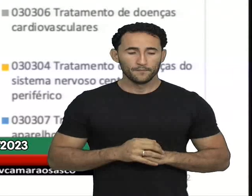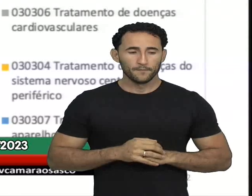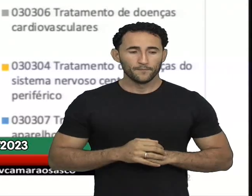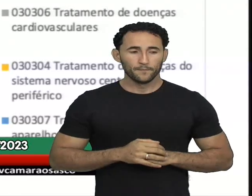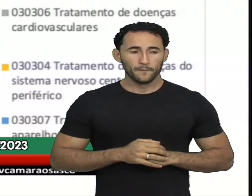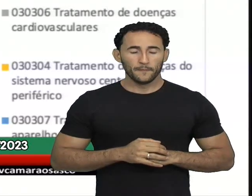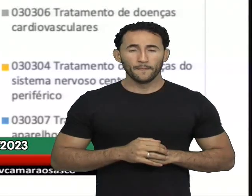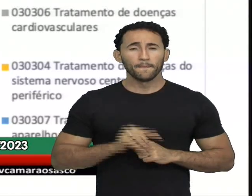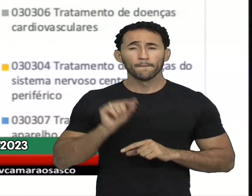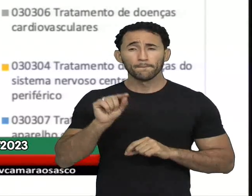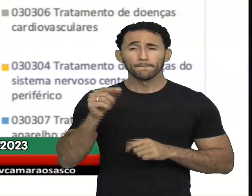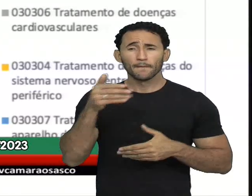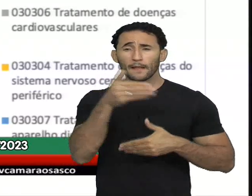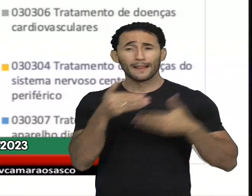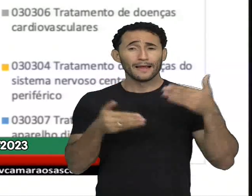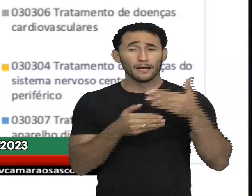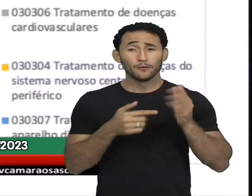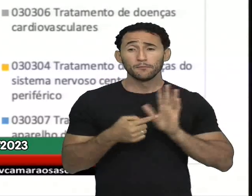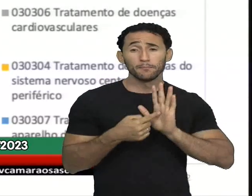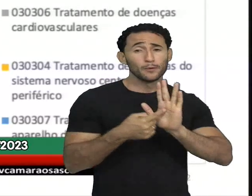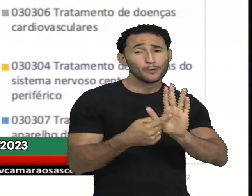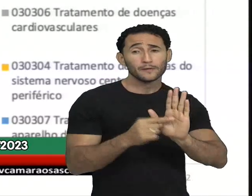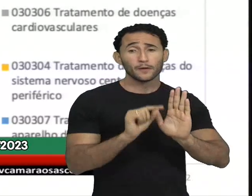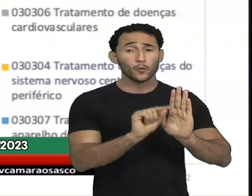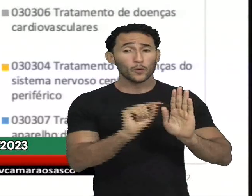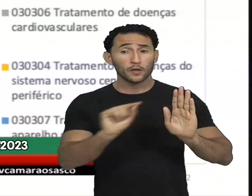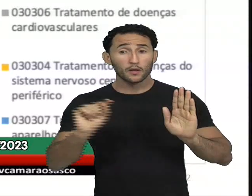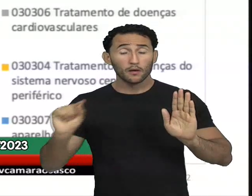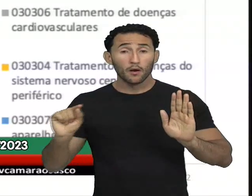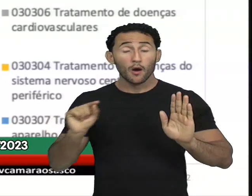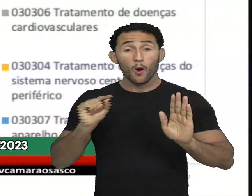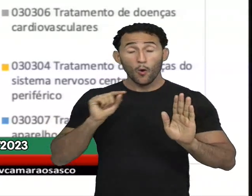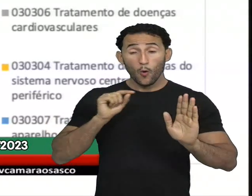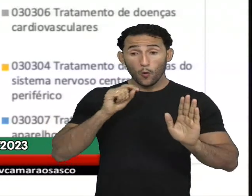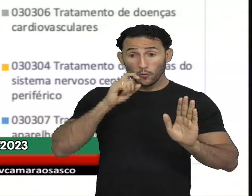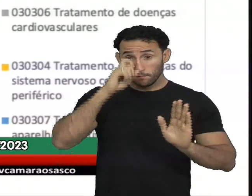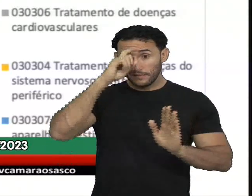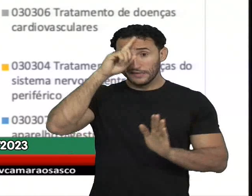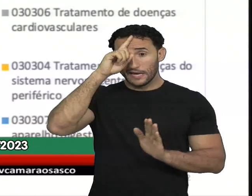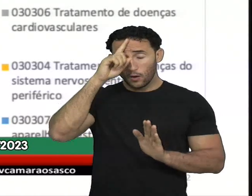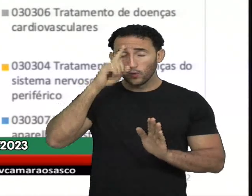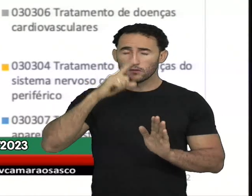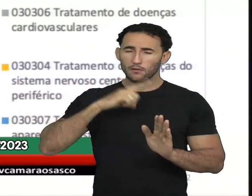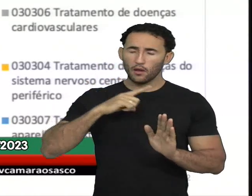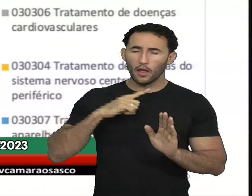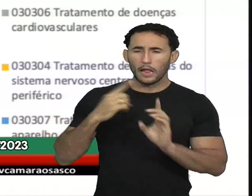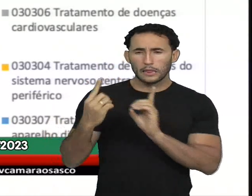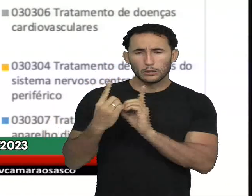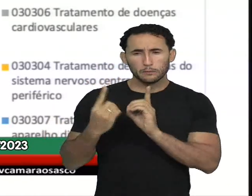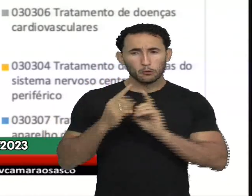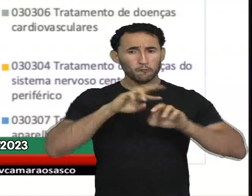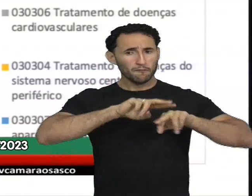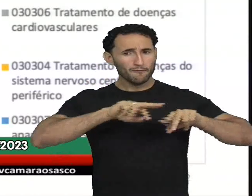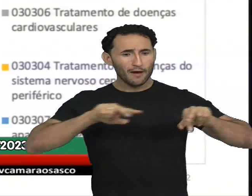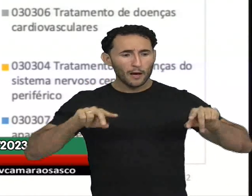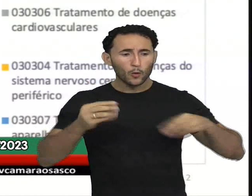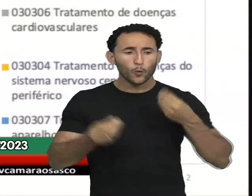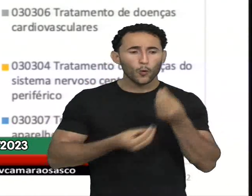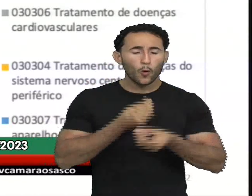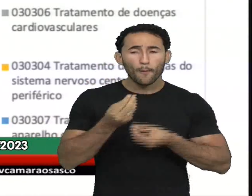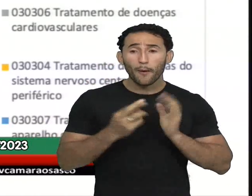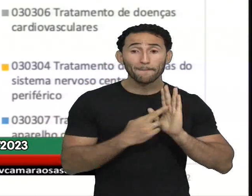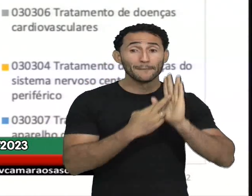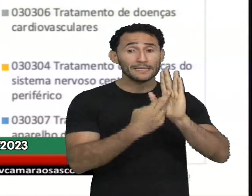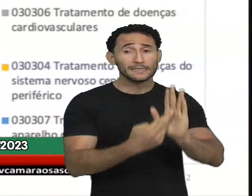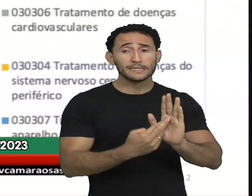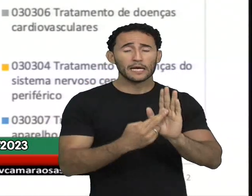Esse slide ele mostra para a gente os hospitais de média complexidade, como se apresenta a doença